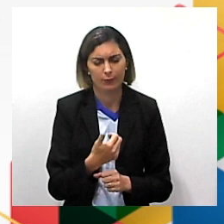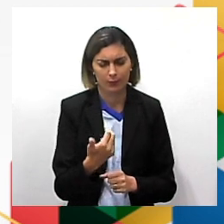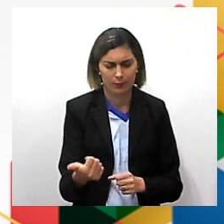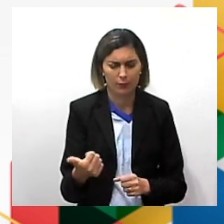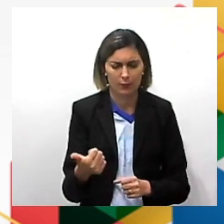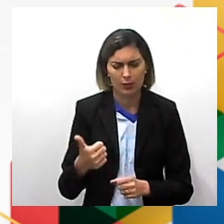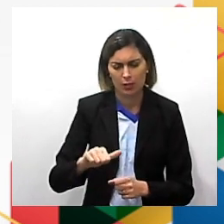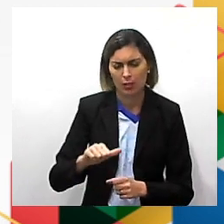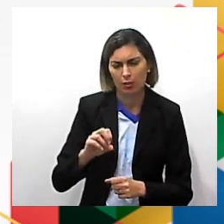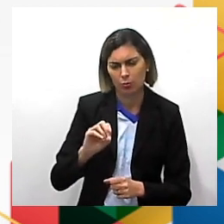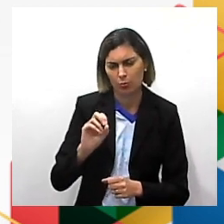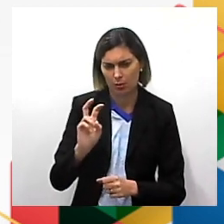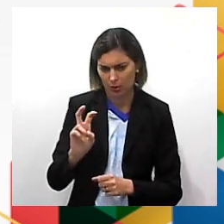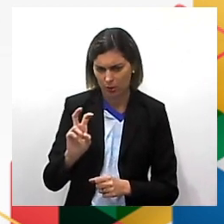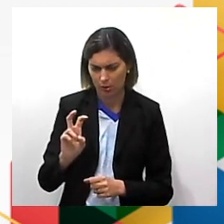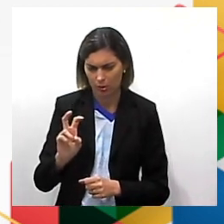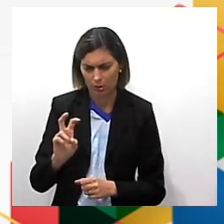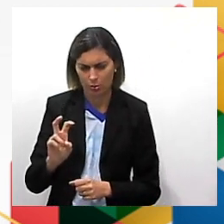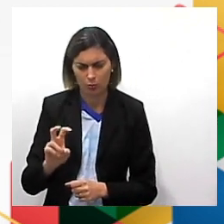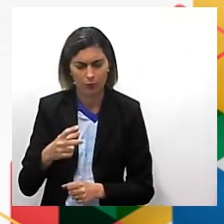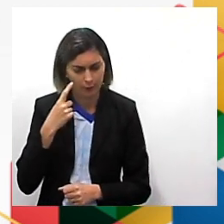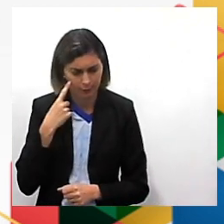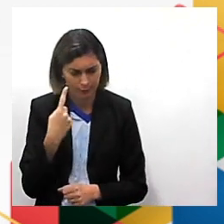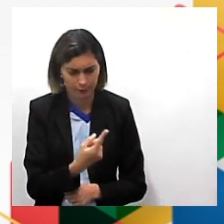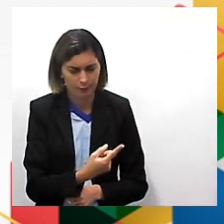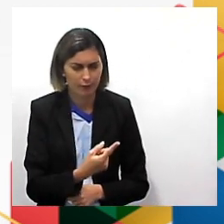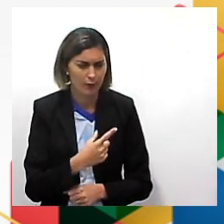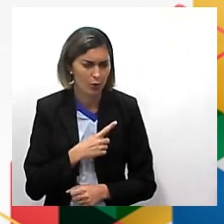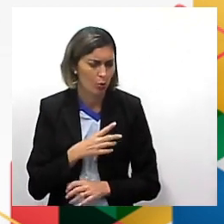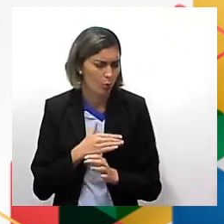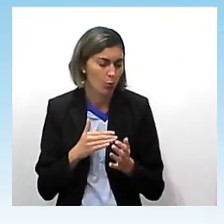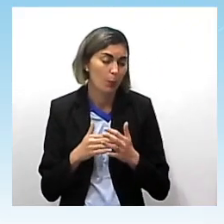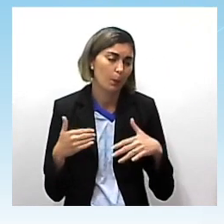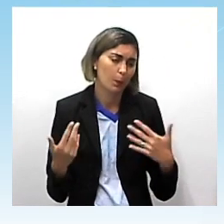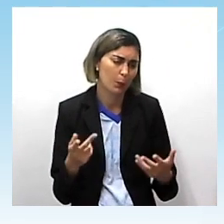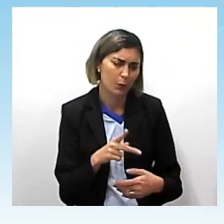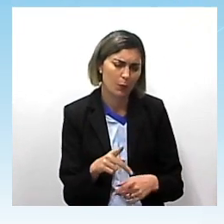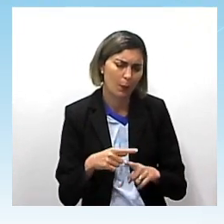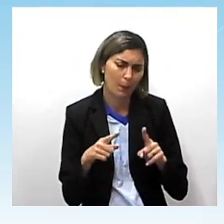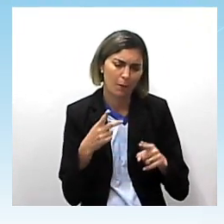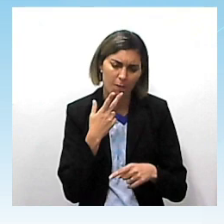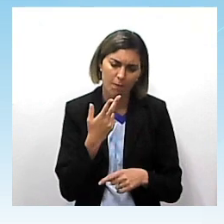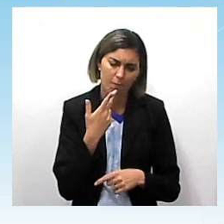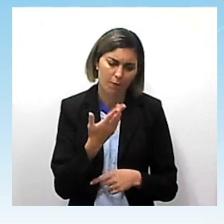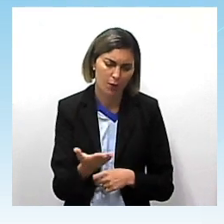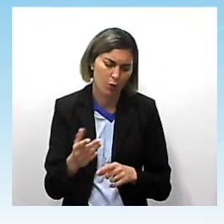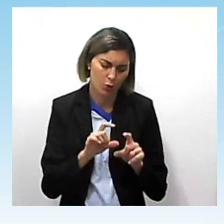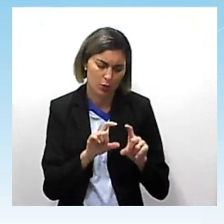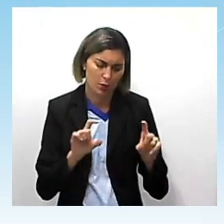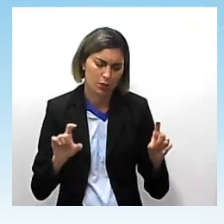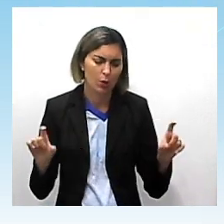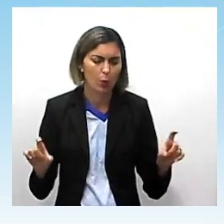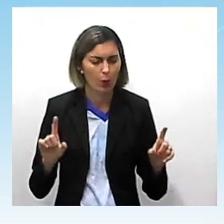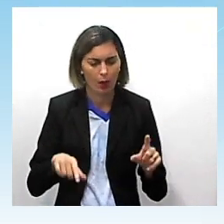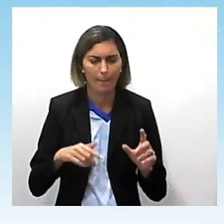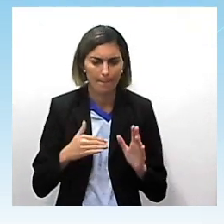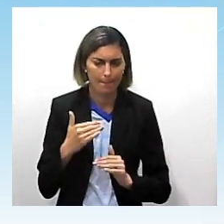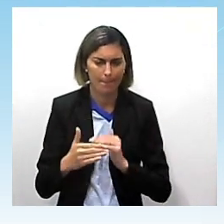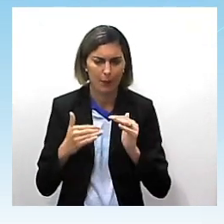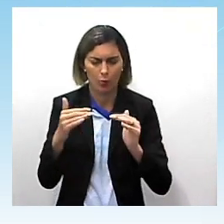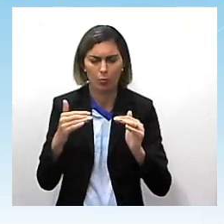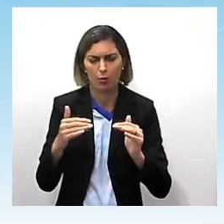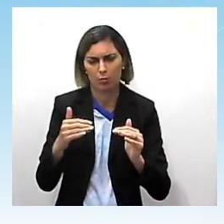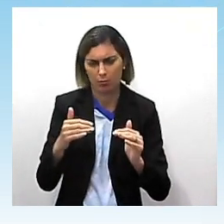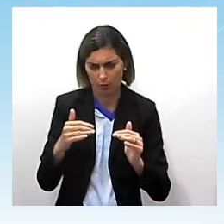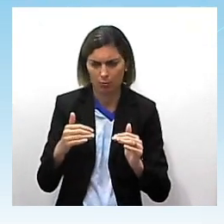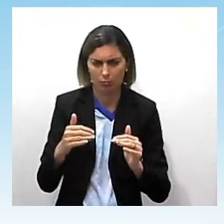Termos somados iguais a 105. Ô, professor, mas o senhor falou que essa sequência é uma progressão aritmética.